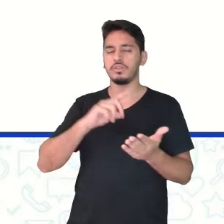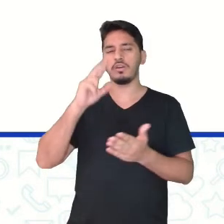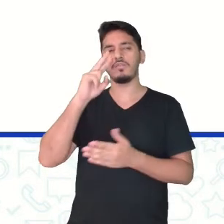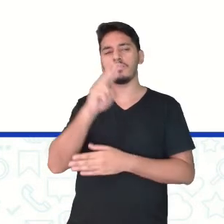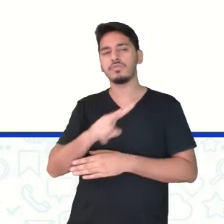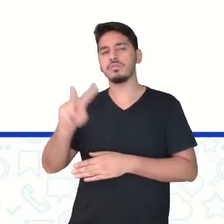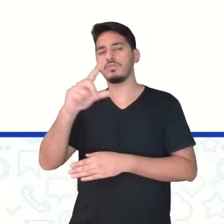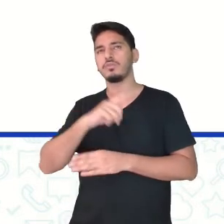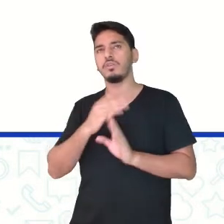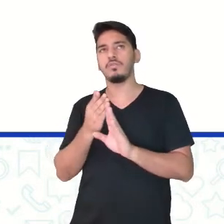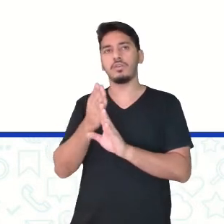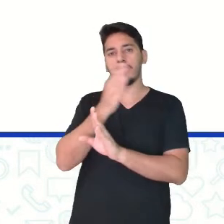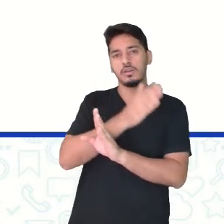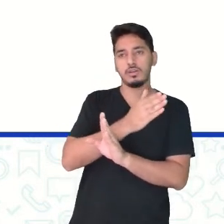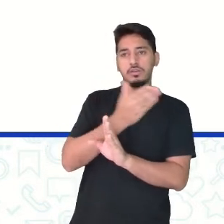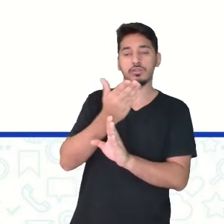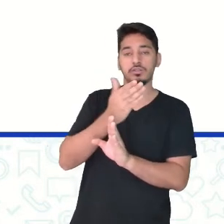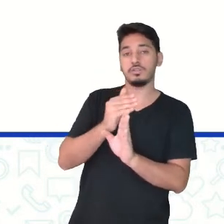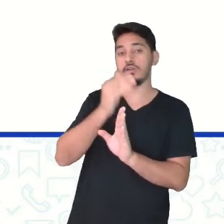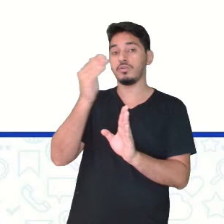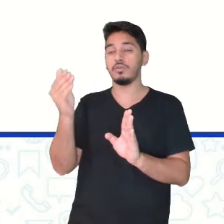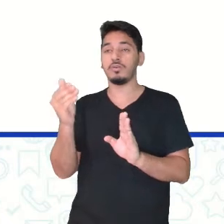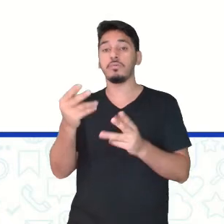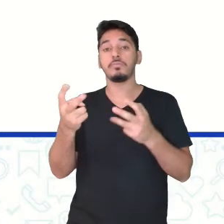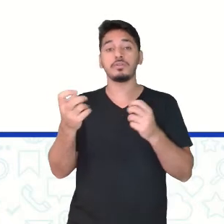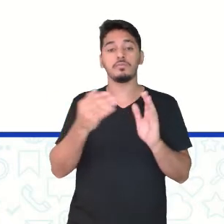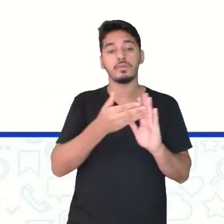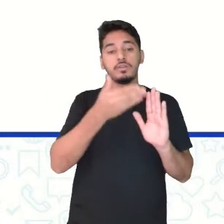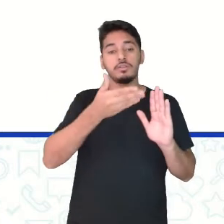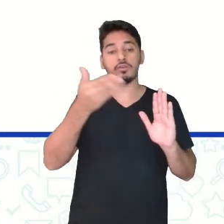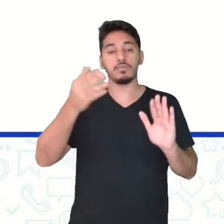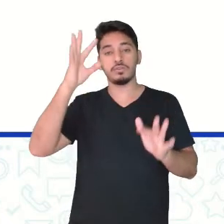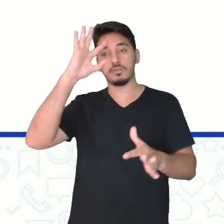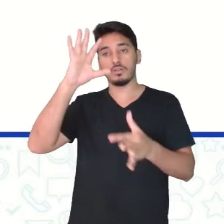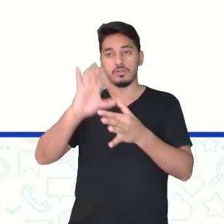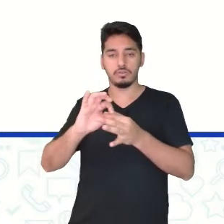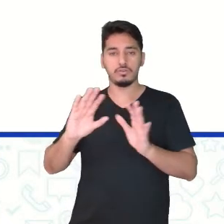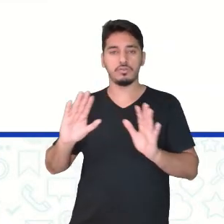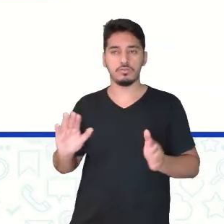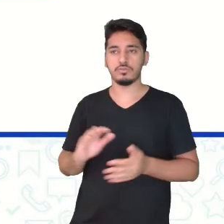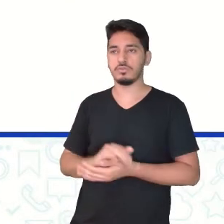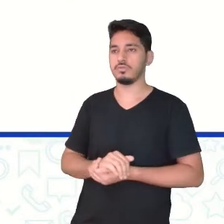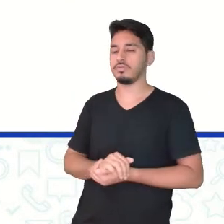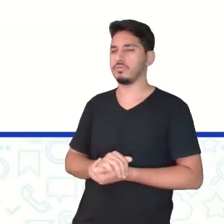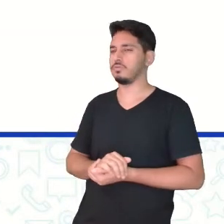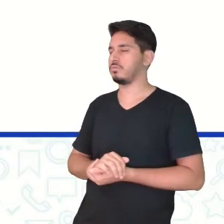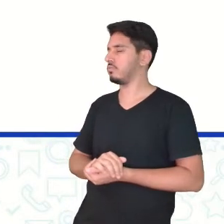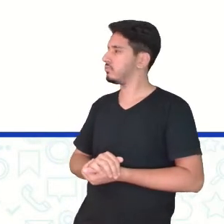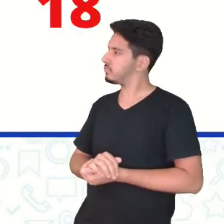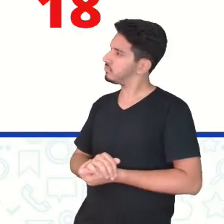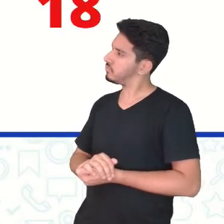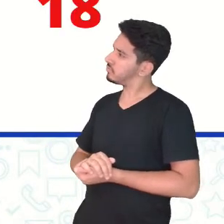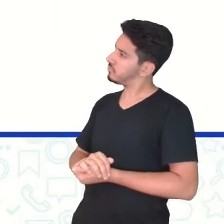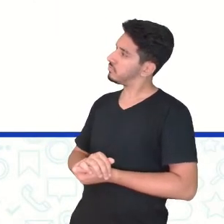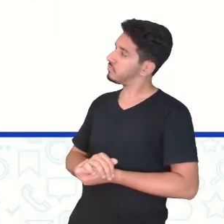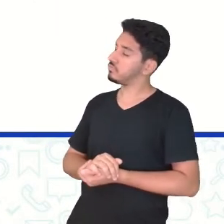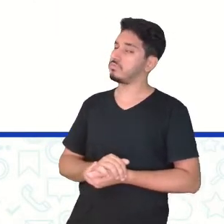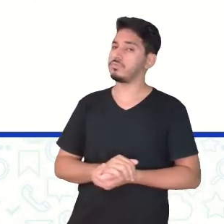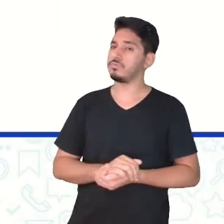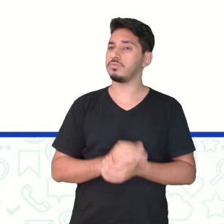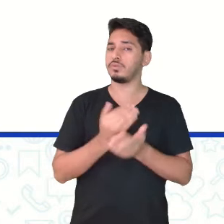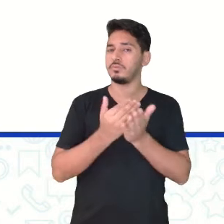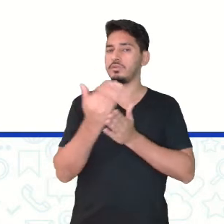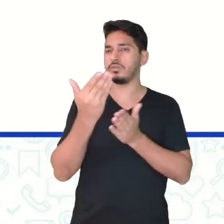do que teve antes e agora, para perceber a sequência lógica. Antes que eu coloque outro exemplo. Comecinho da